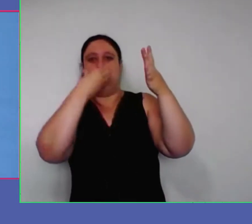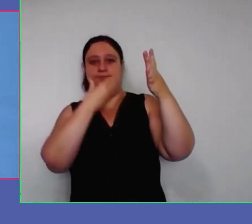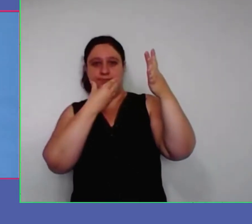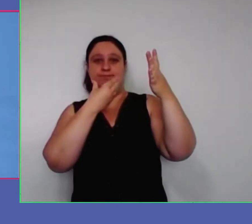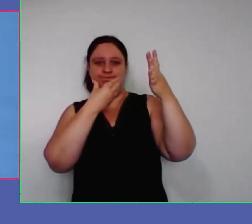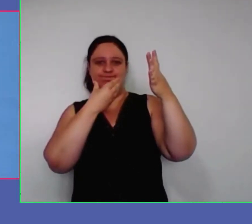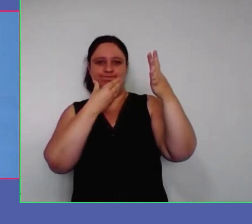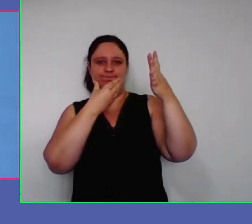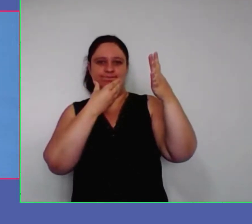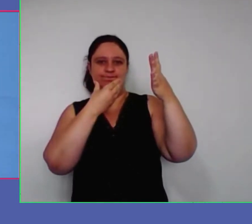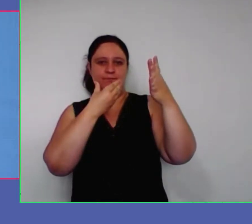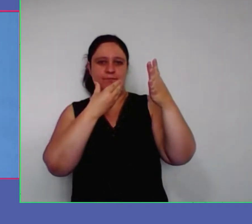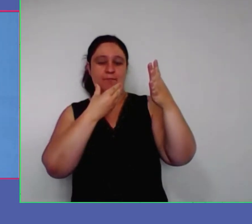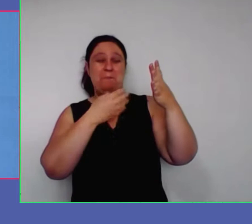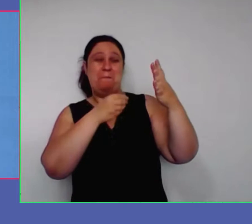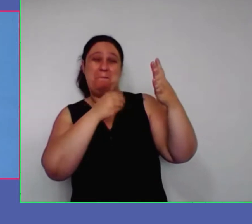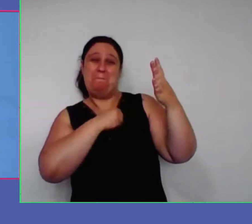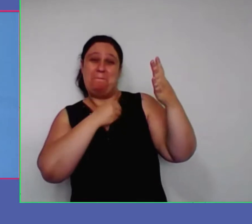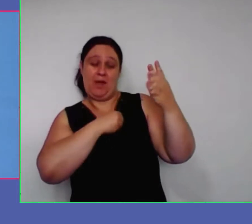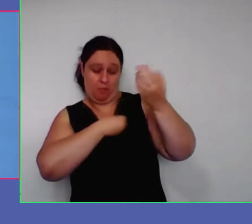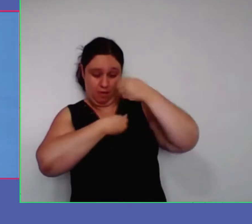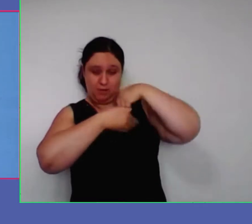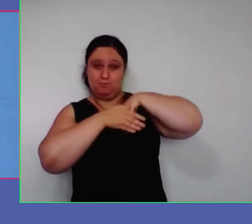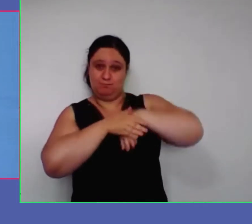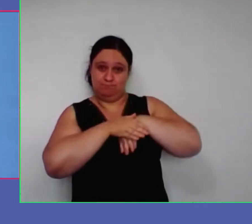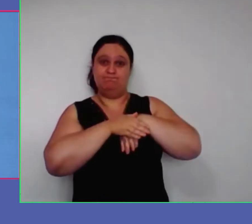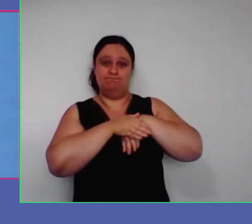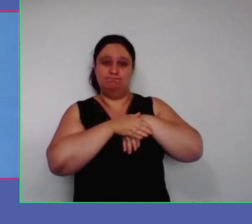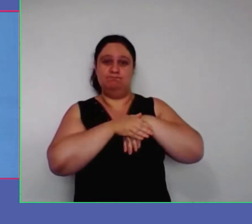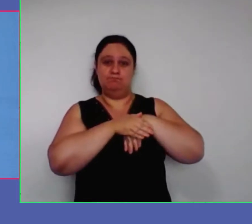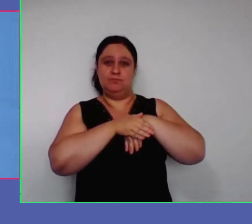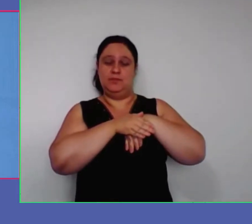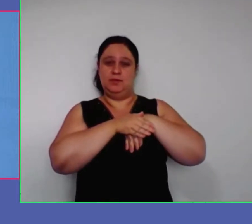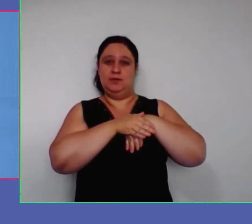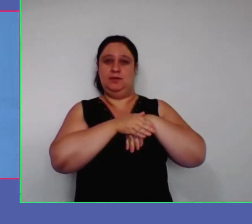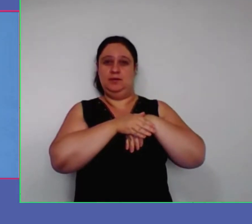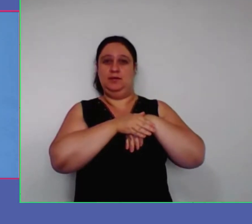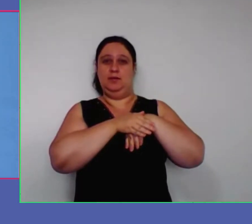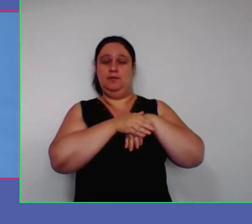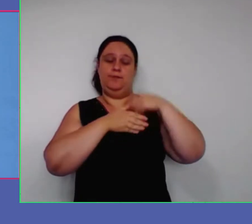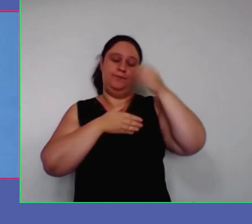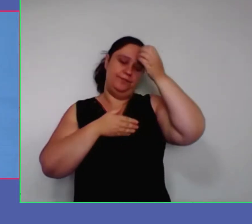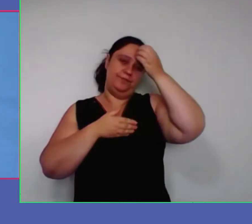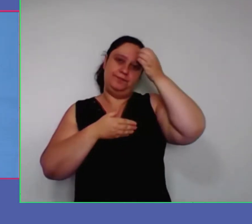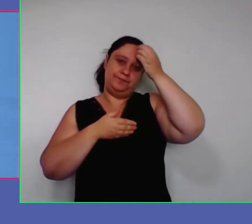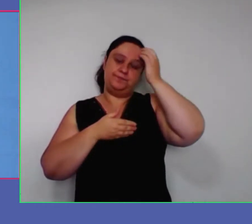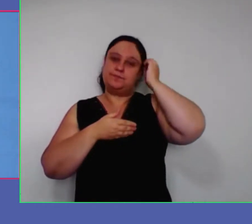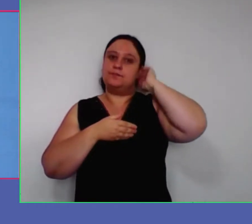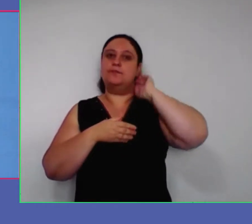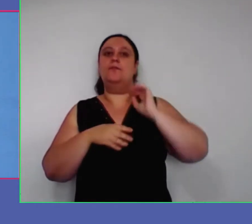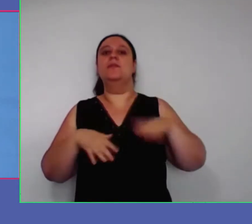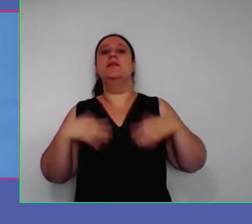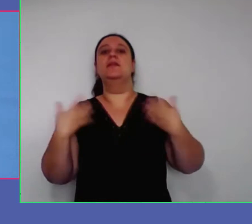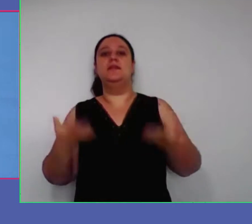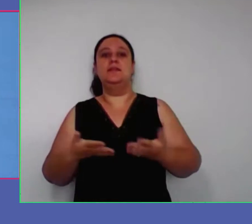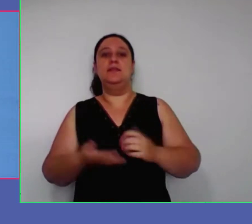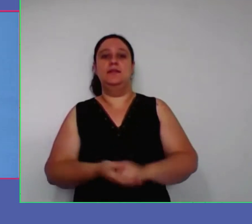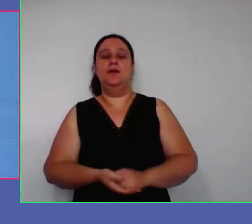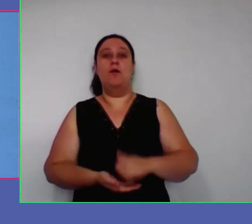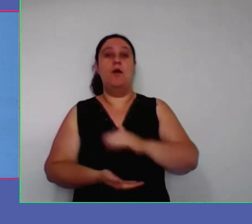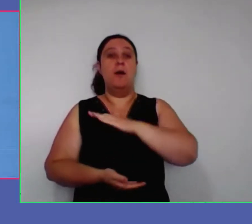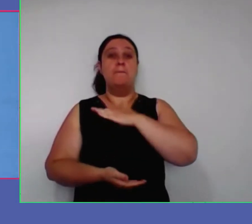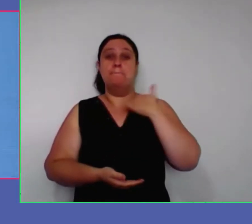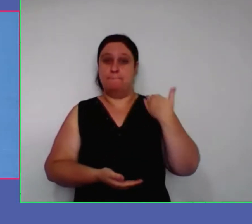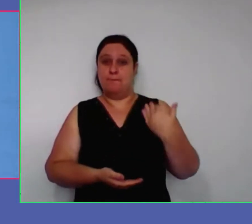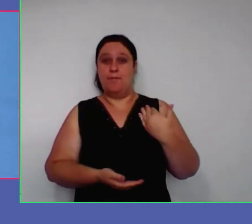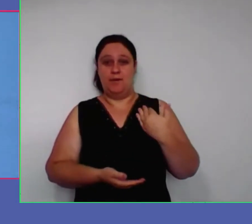de Deus fez com que o pecado entrasse no homem, e a morte pelo pecado também veio